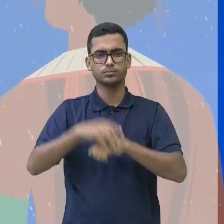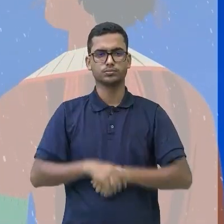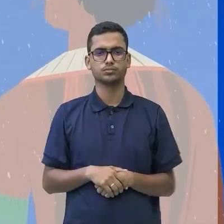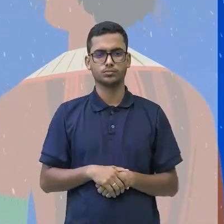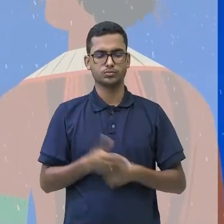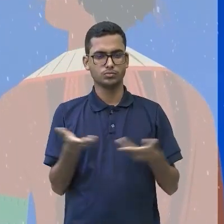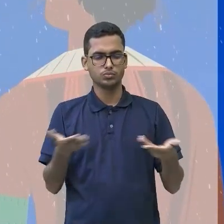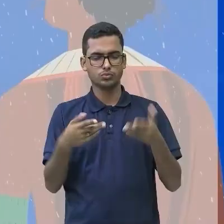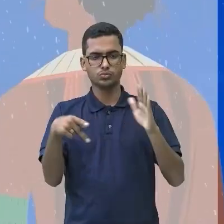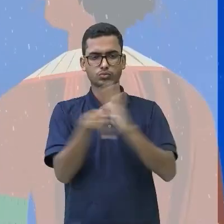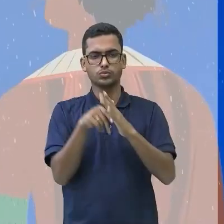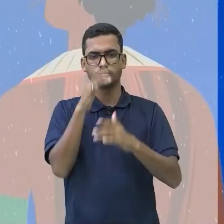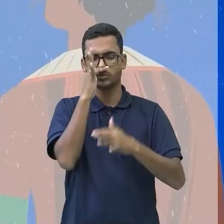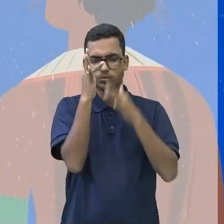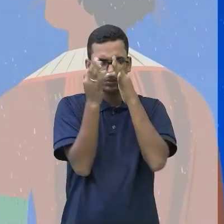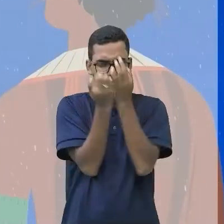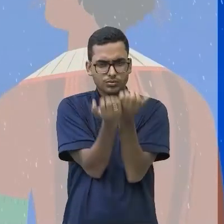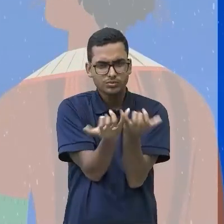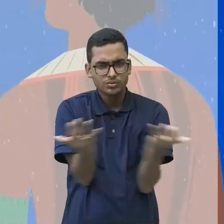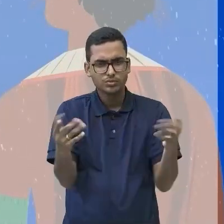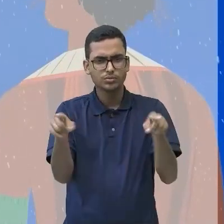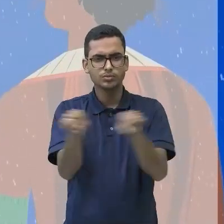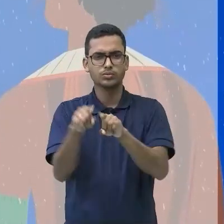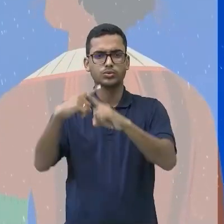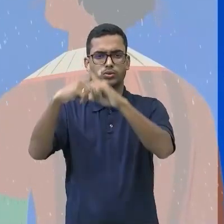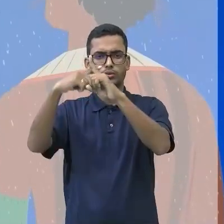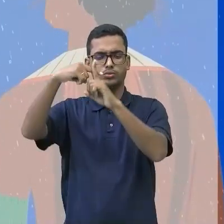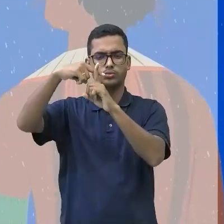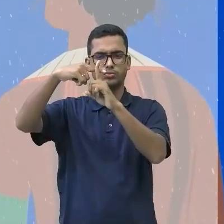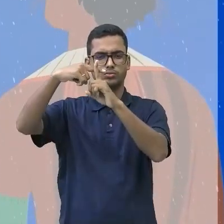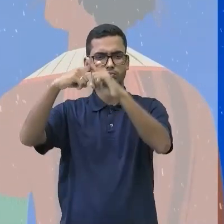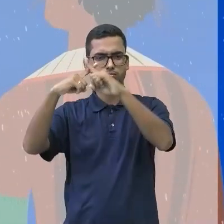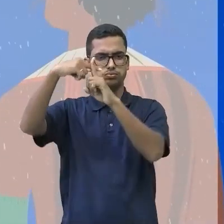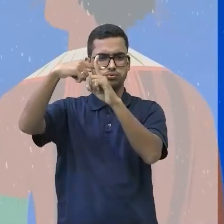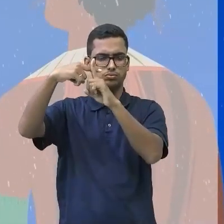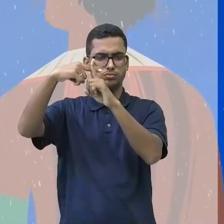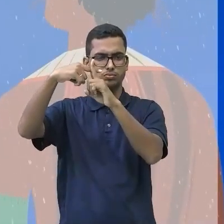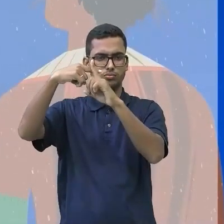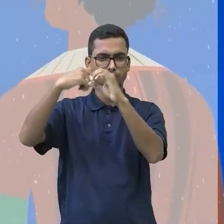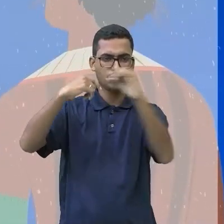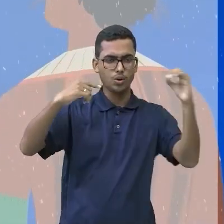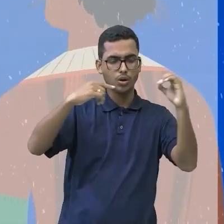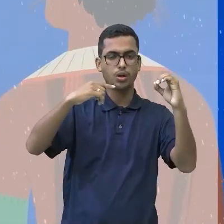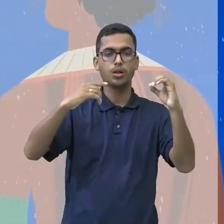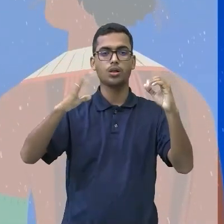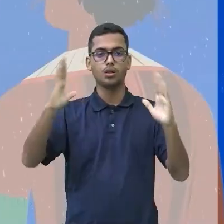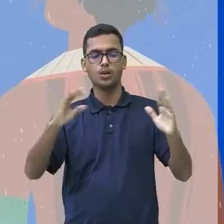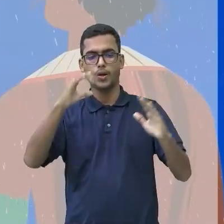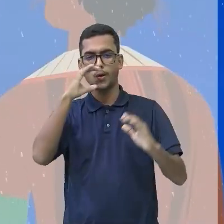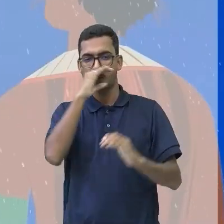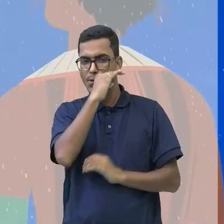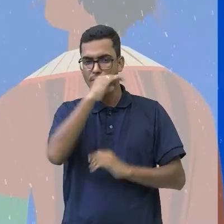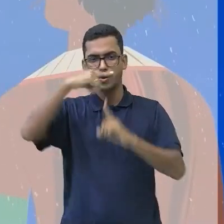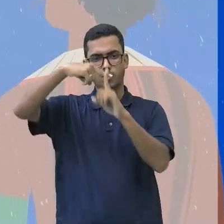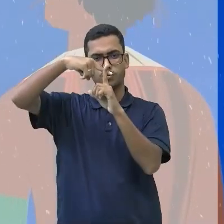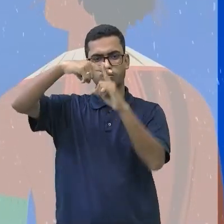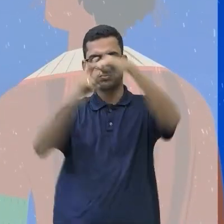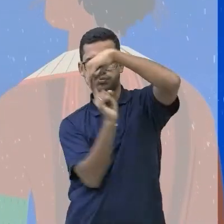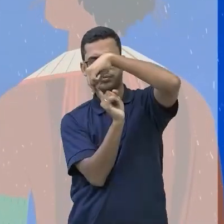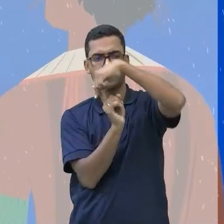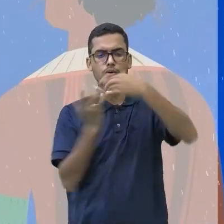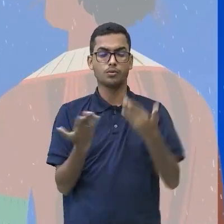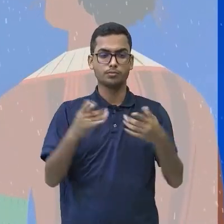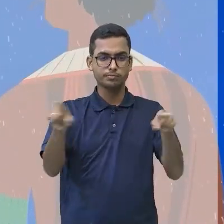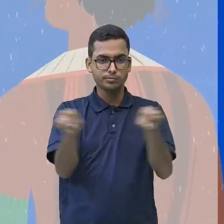oeste e no verão, de cabeça para baixo, abaixo da linha do horizonte, sendo visível somente após